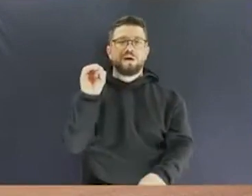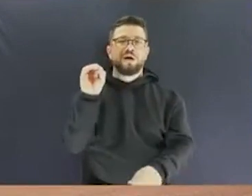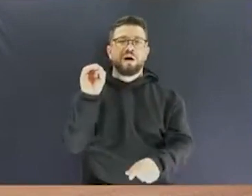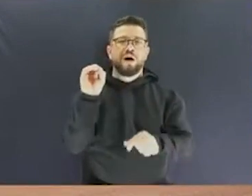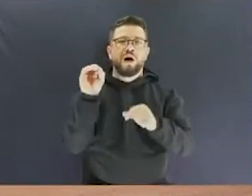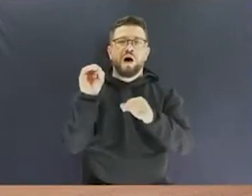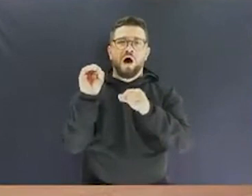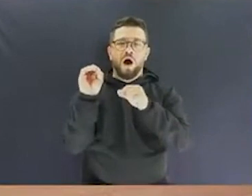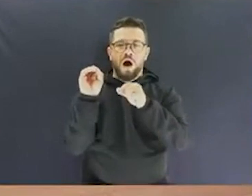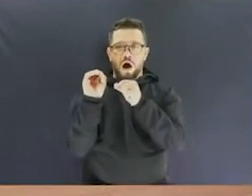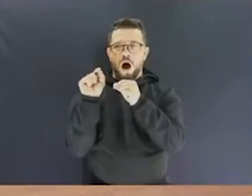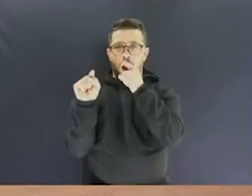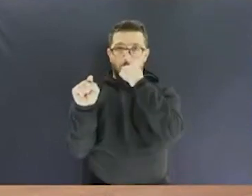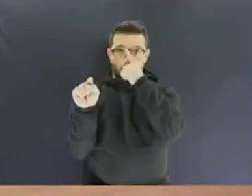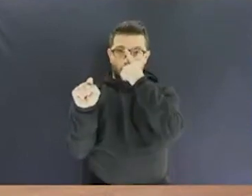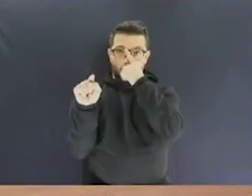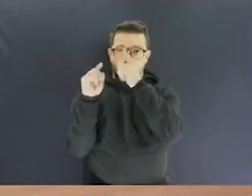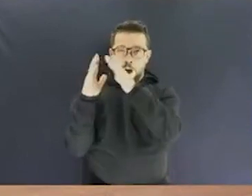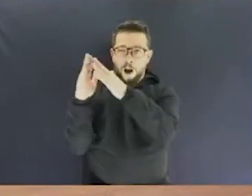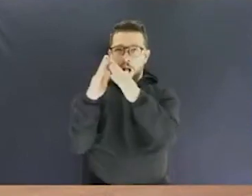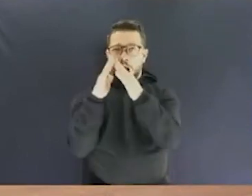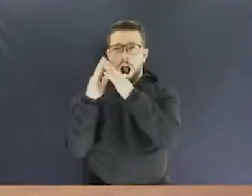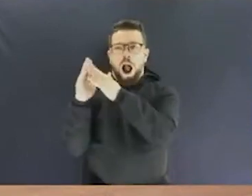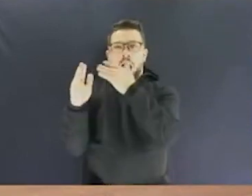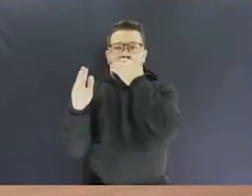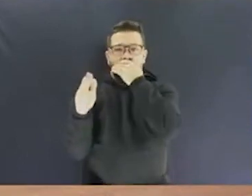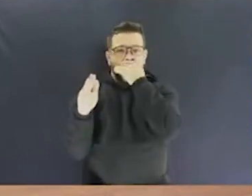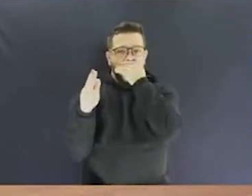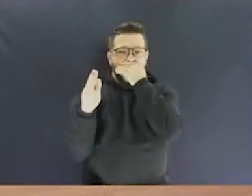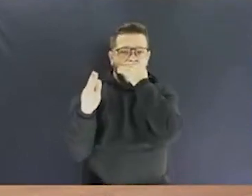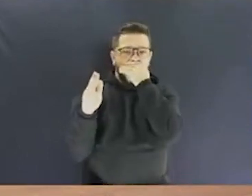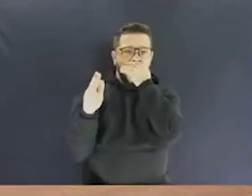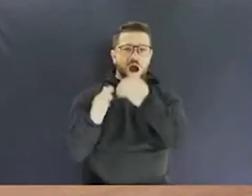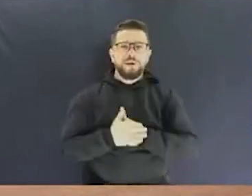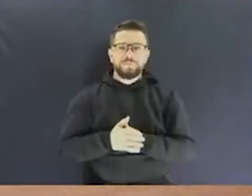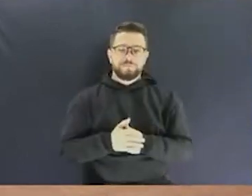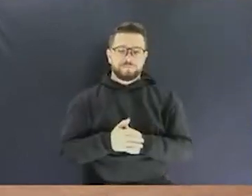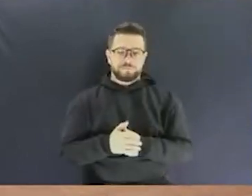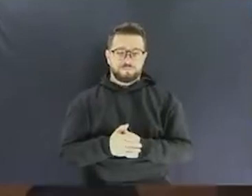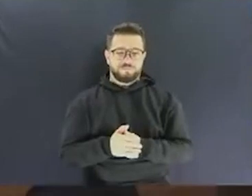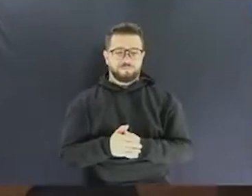do cronograma, as entregas dessas casas aí. Muito obrigado.